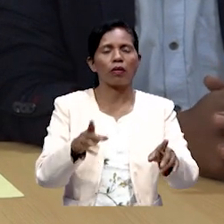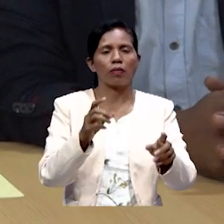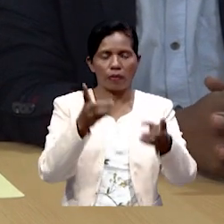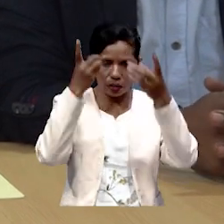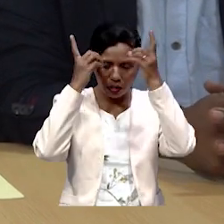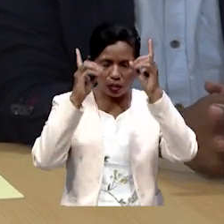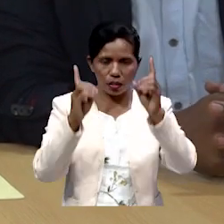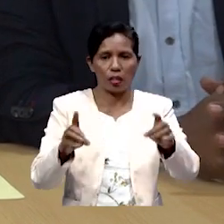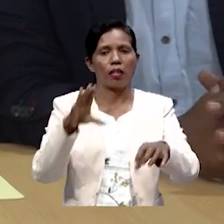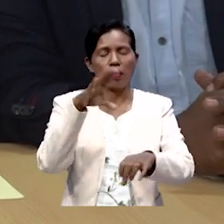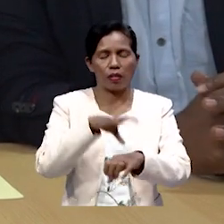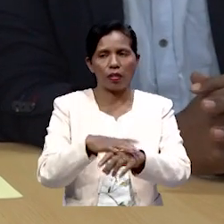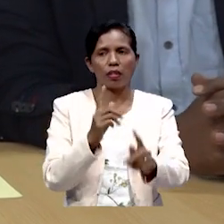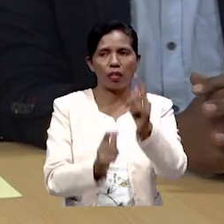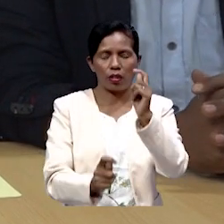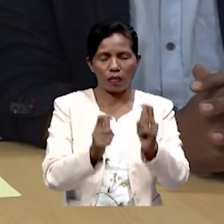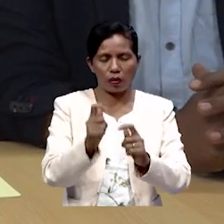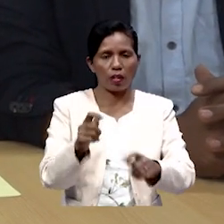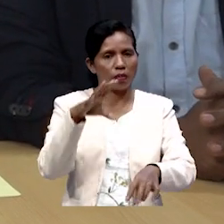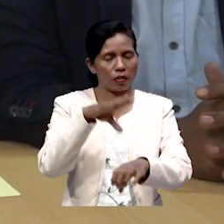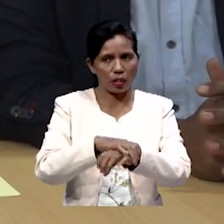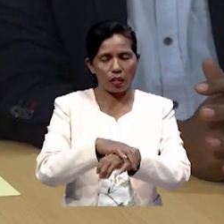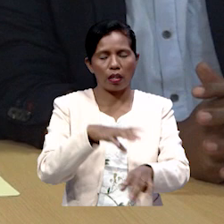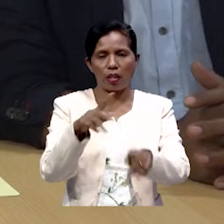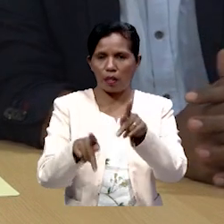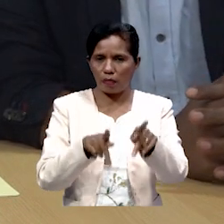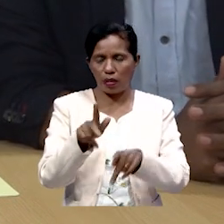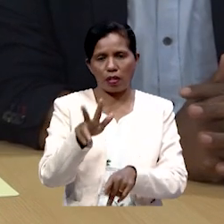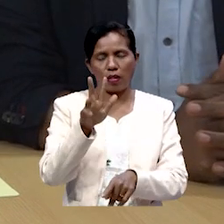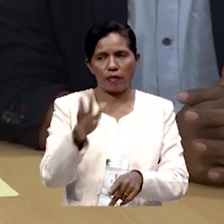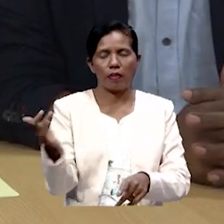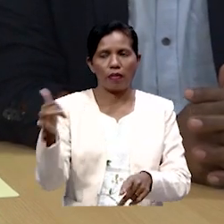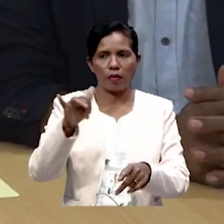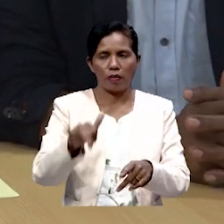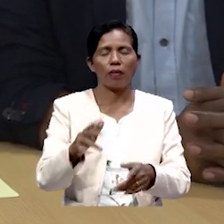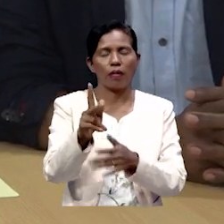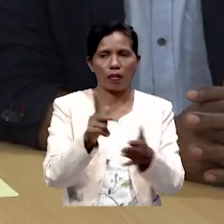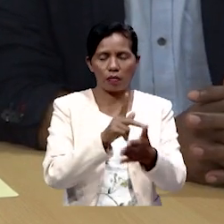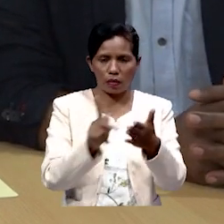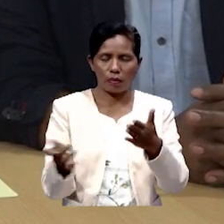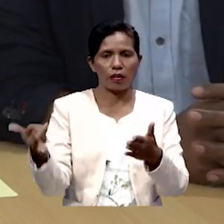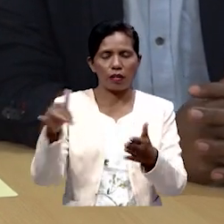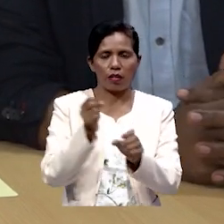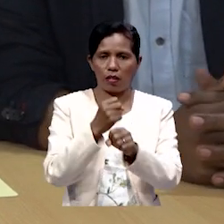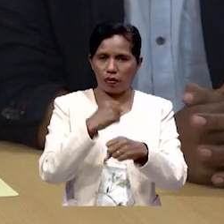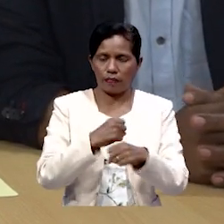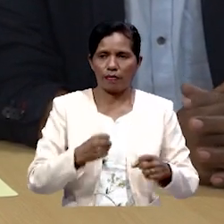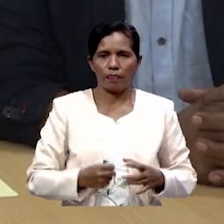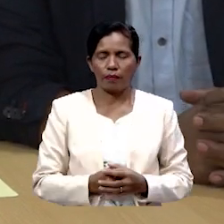ba tribunal, para tohalo detenção ba suspeito sira. Ko indikasaun krimi na bema, ko yang misura bita bot sira.